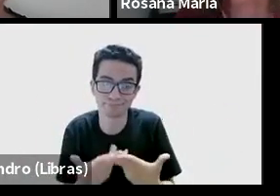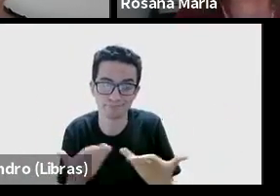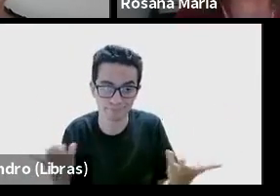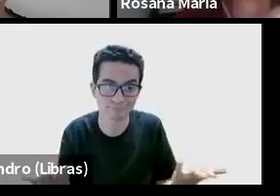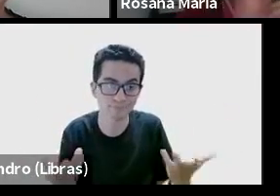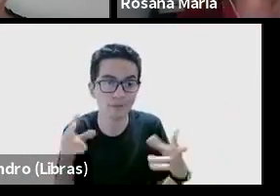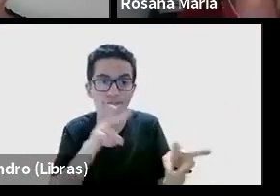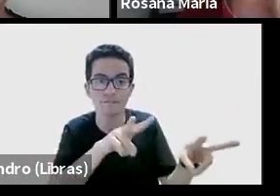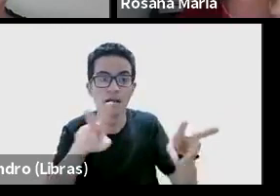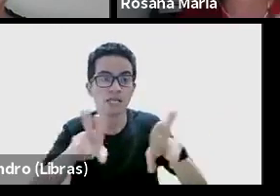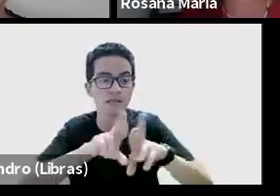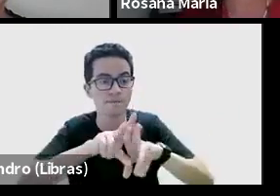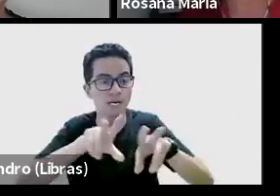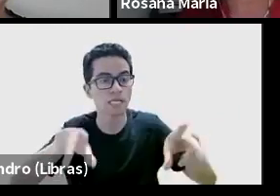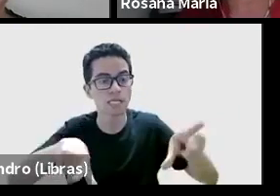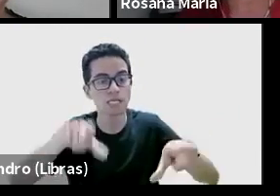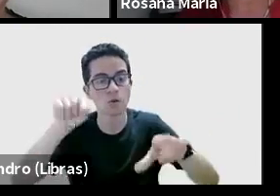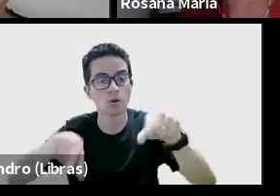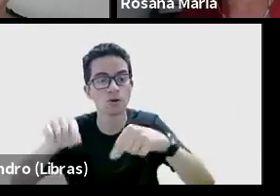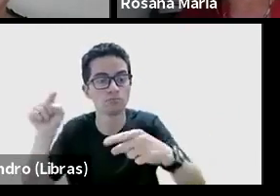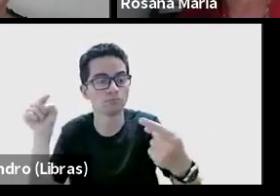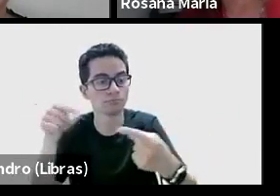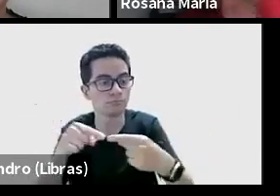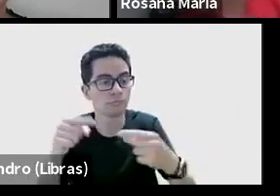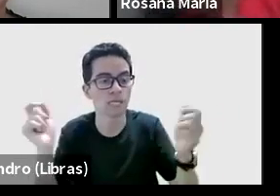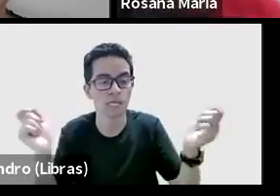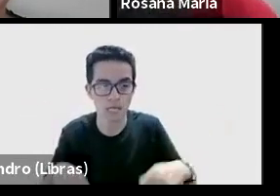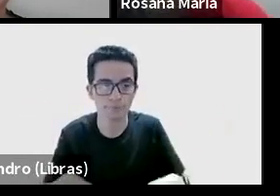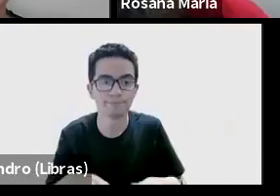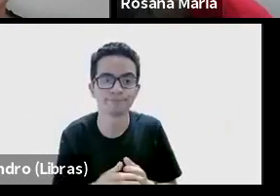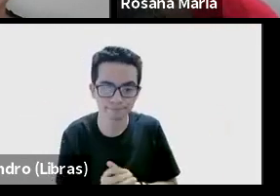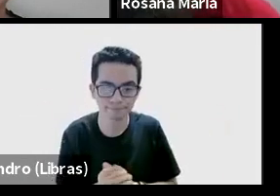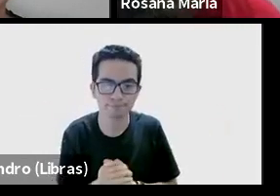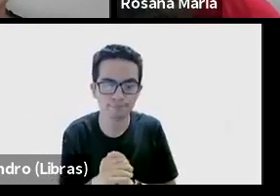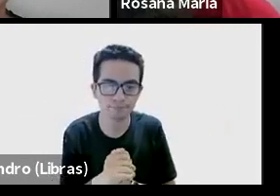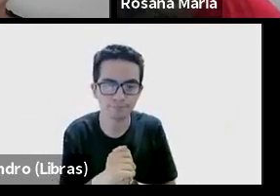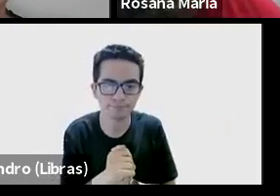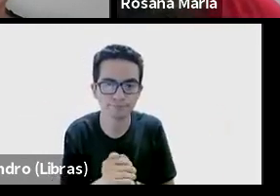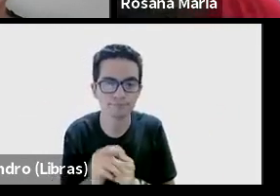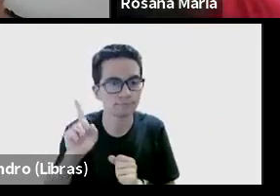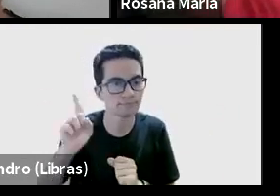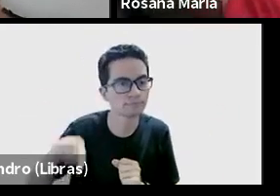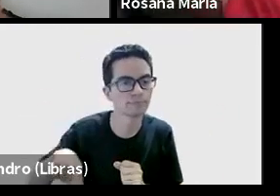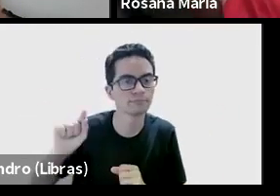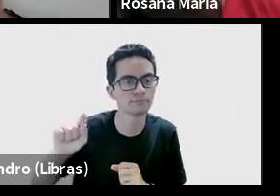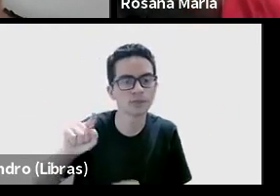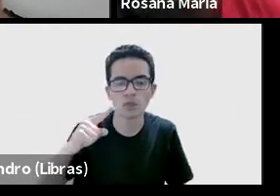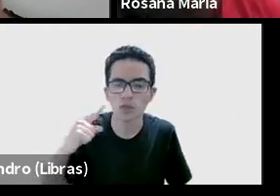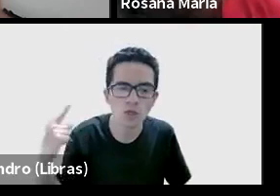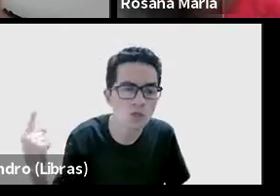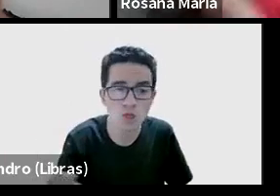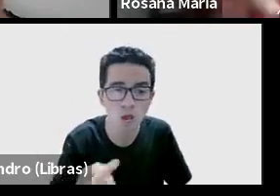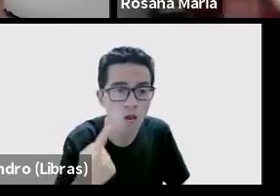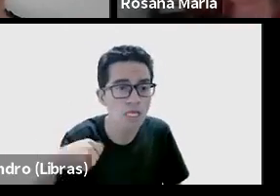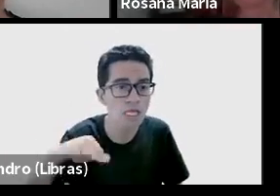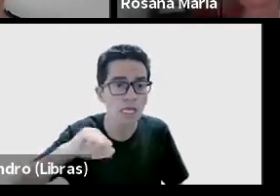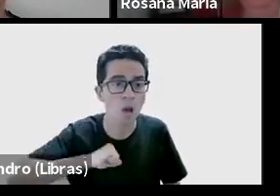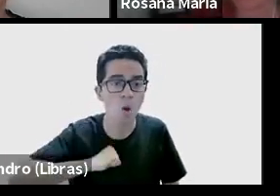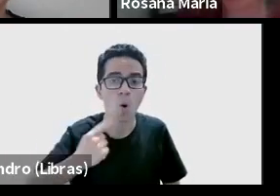olhar por outros caminhos. Então, acho que a ideia era provocar mesmo como é que a gente não cai em uma